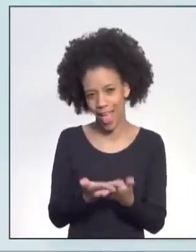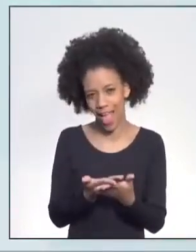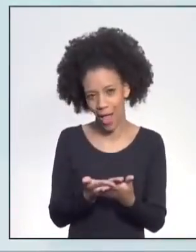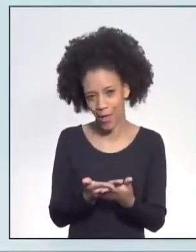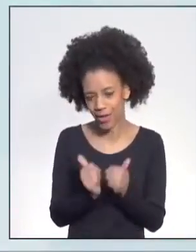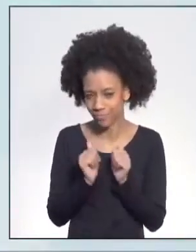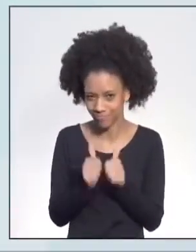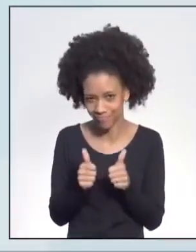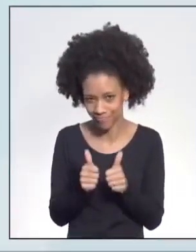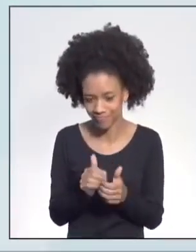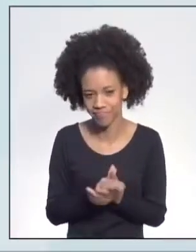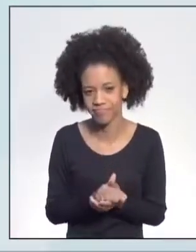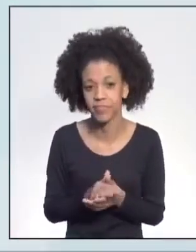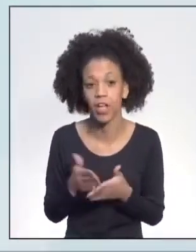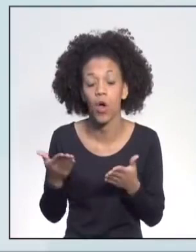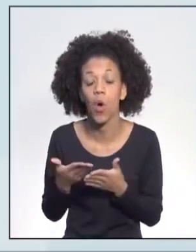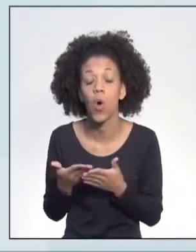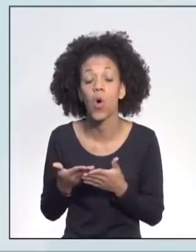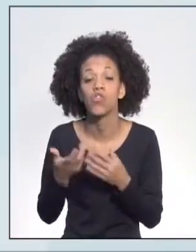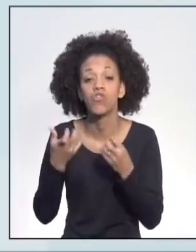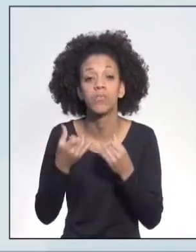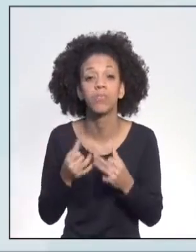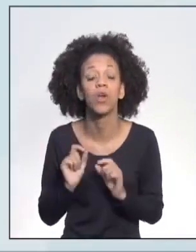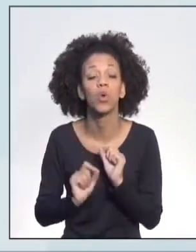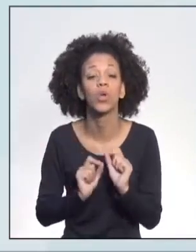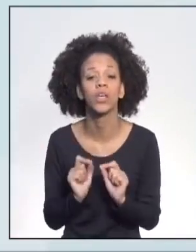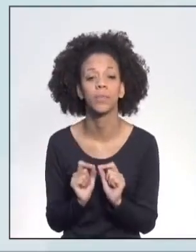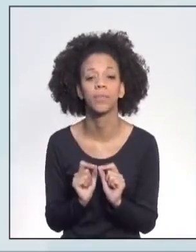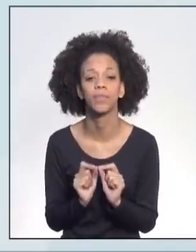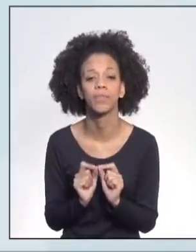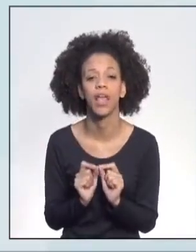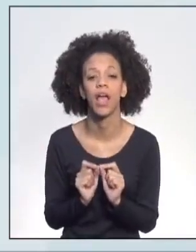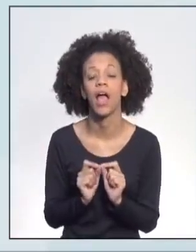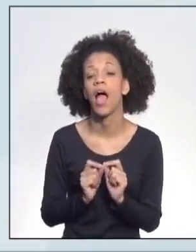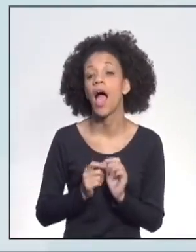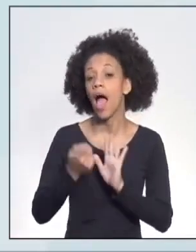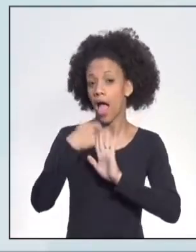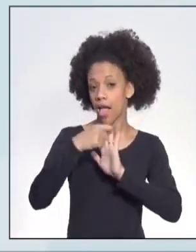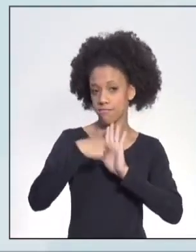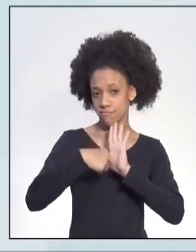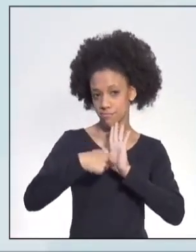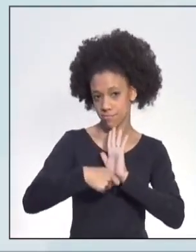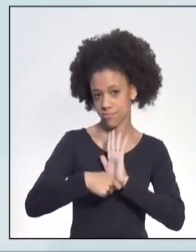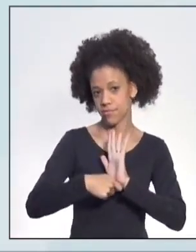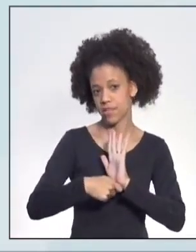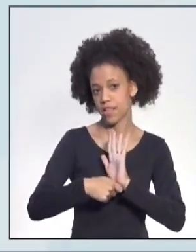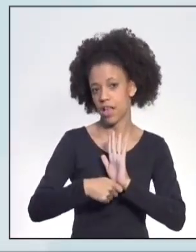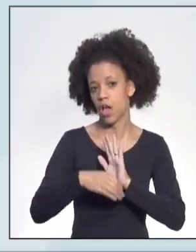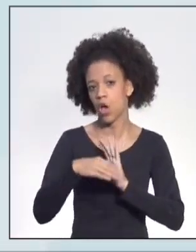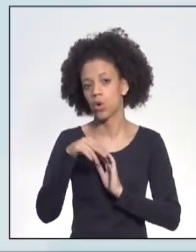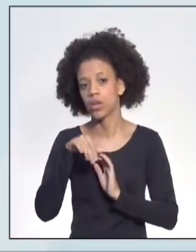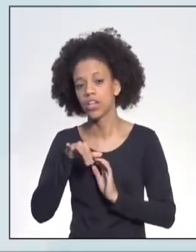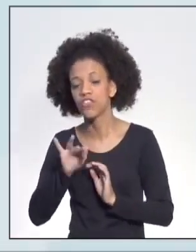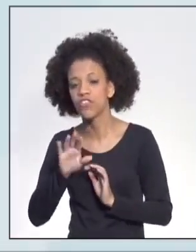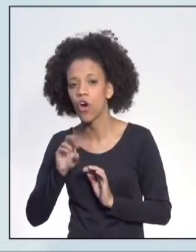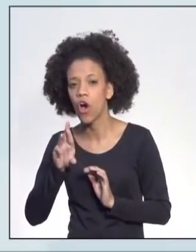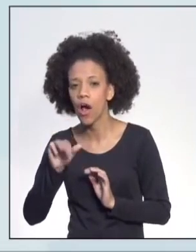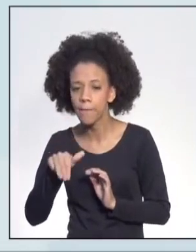Vamos lá. Hoje nós falamos sobre a origem da escrita, escrita cuneiforme,